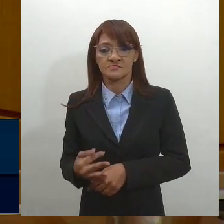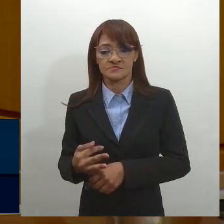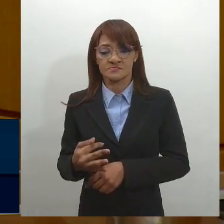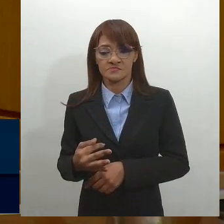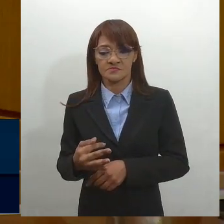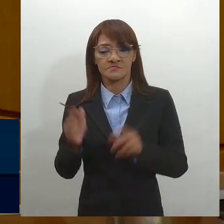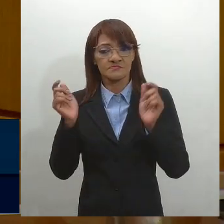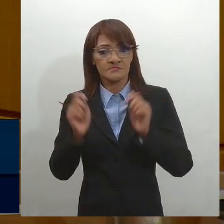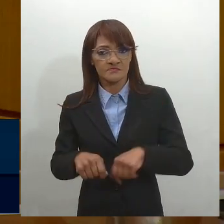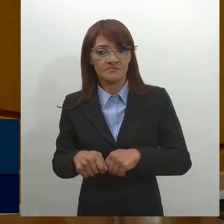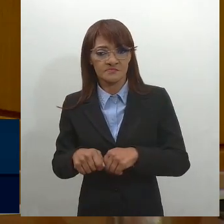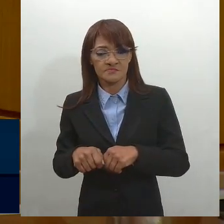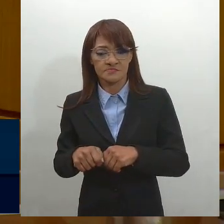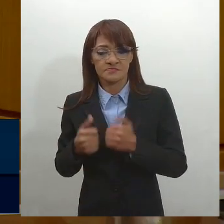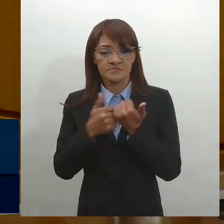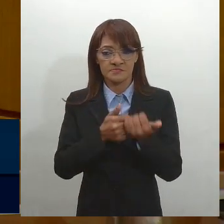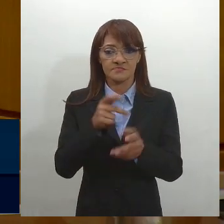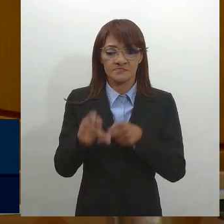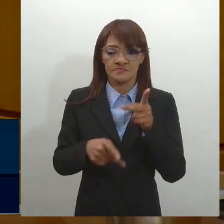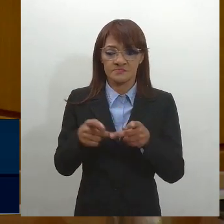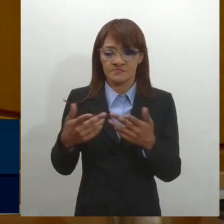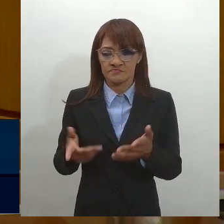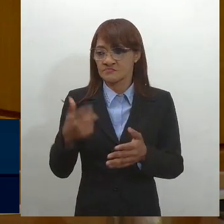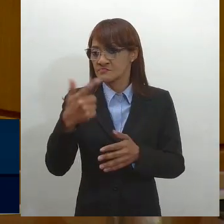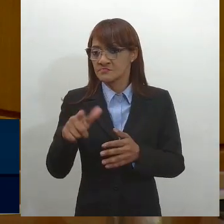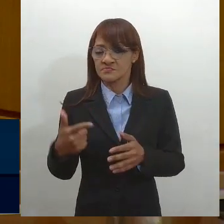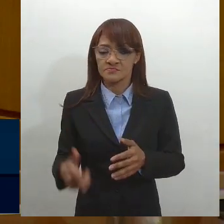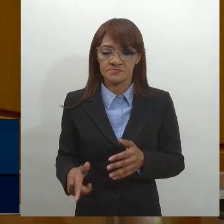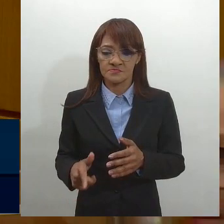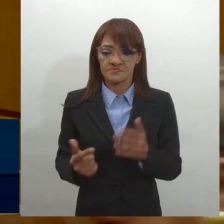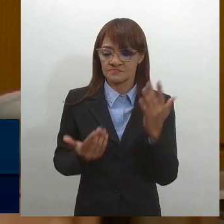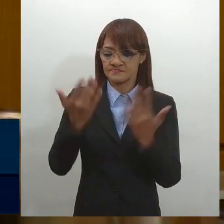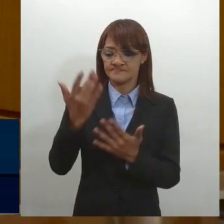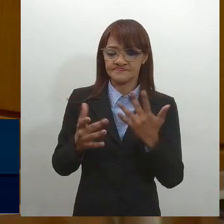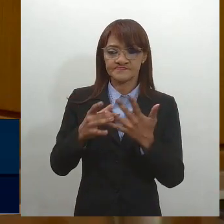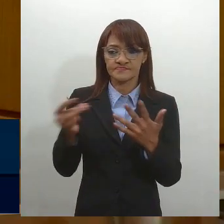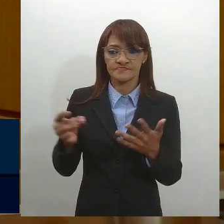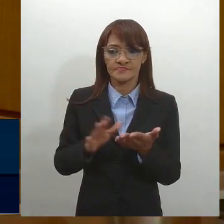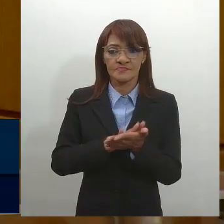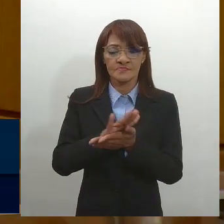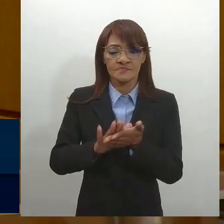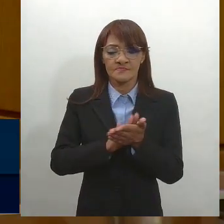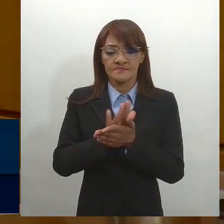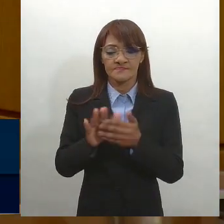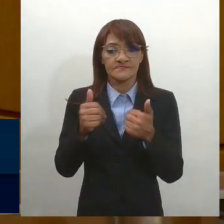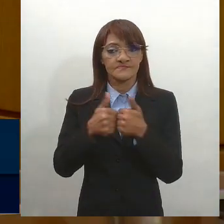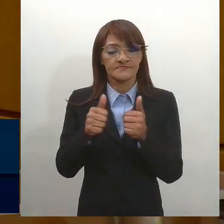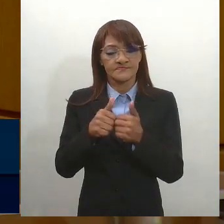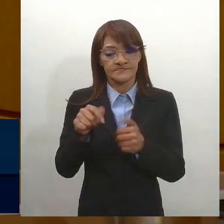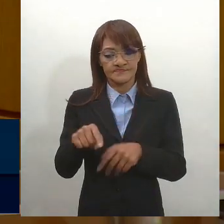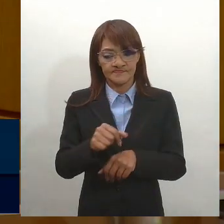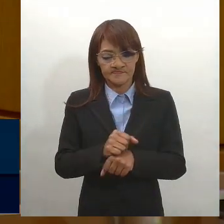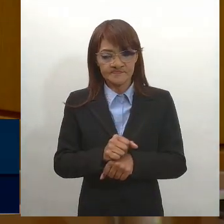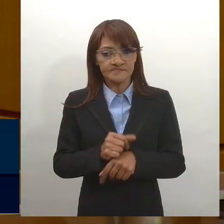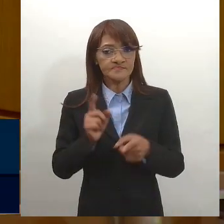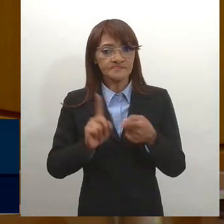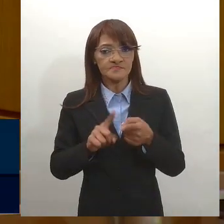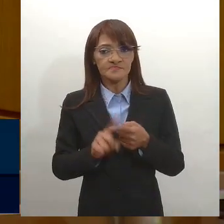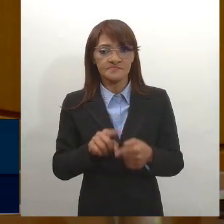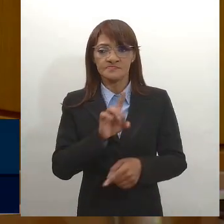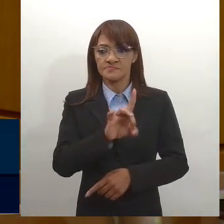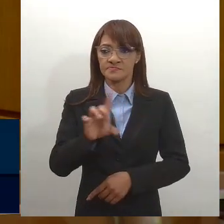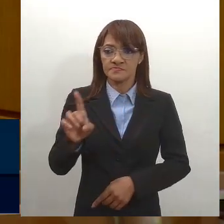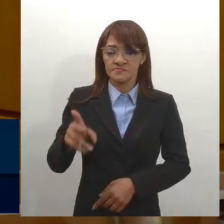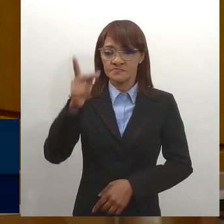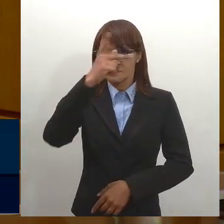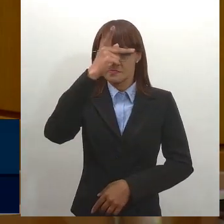indicativo de fazer a licitação de transporte público. As cidadãs e cidadãos estão